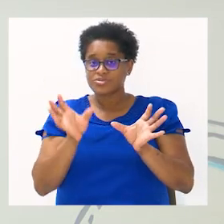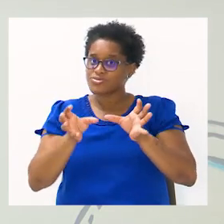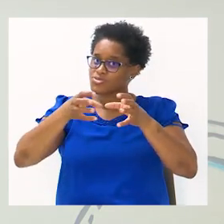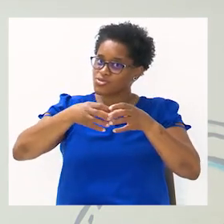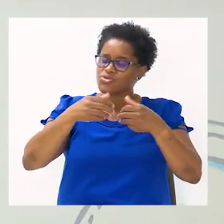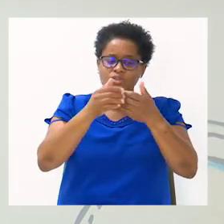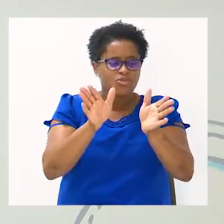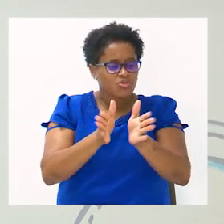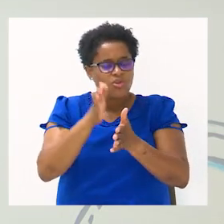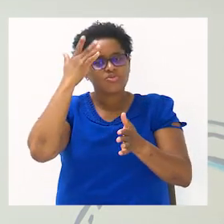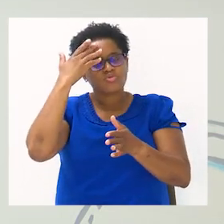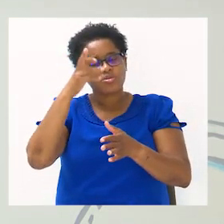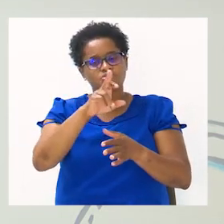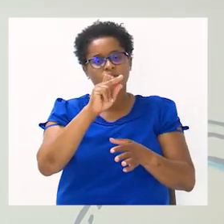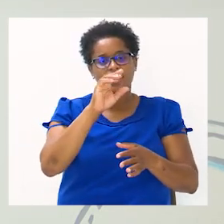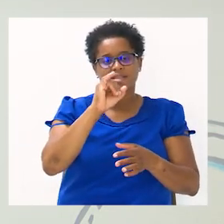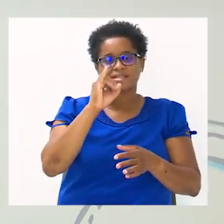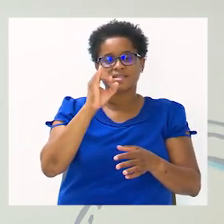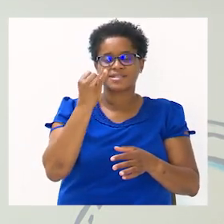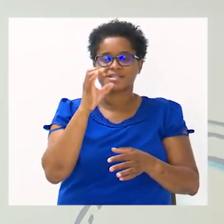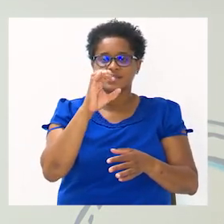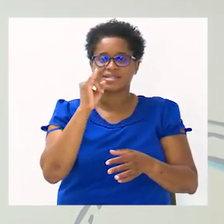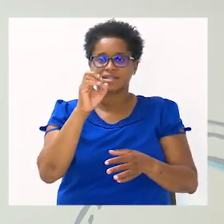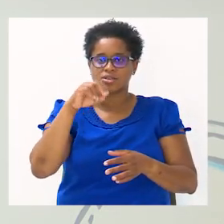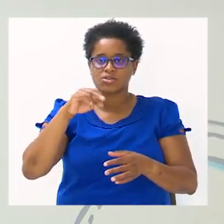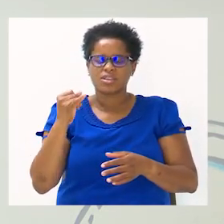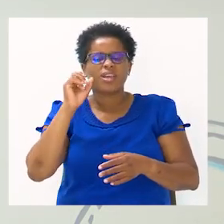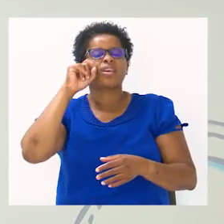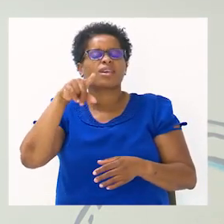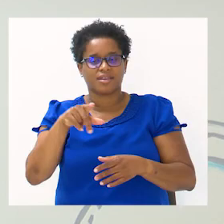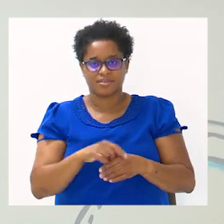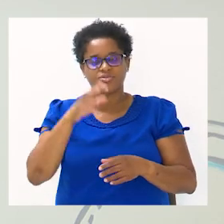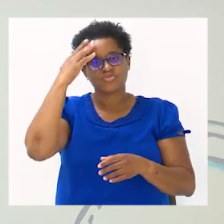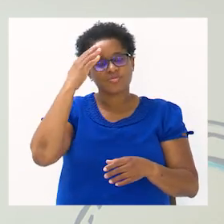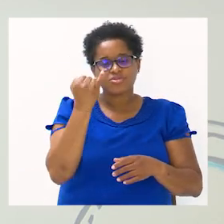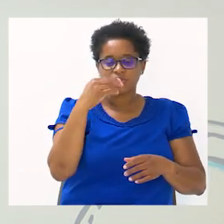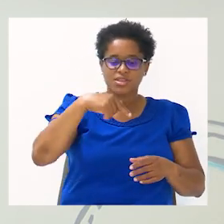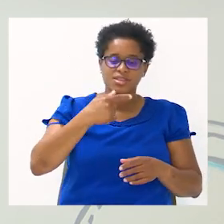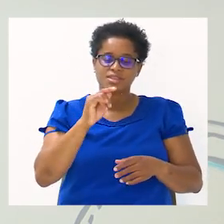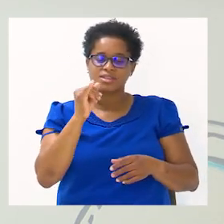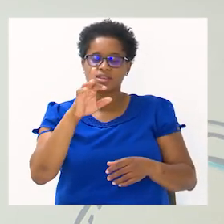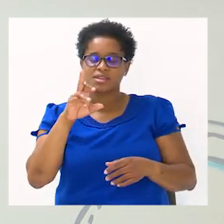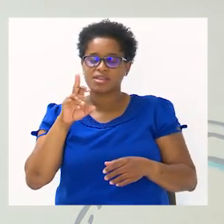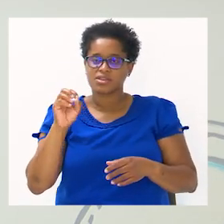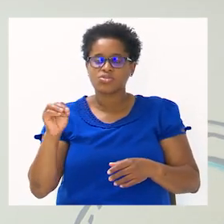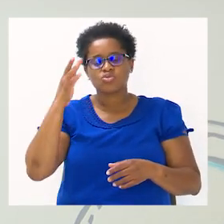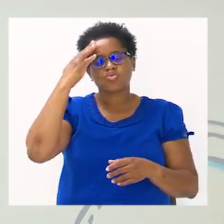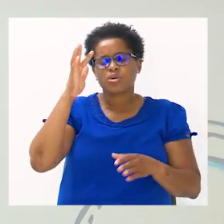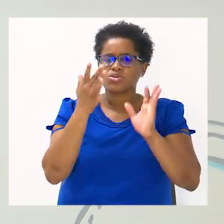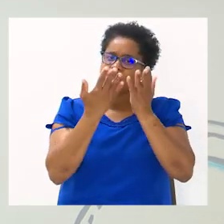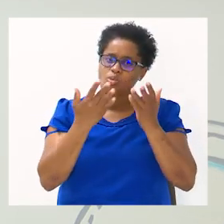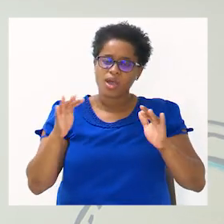todos números racionais. Quem são eles? Os números inteiros, os números naturais